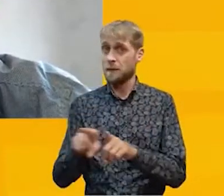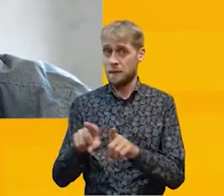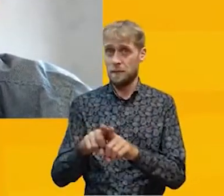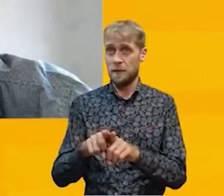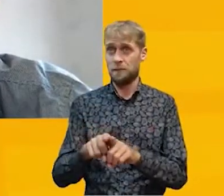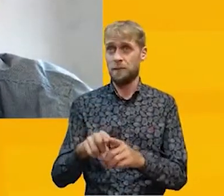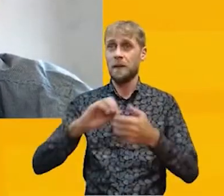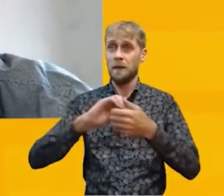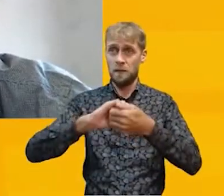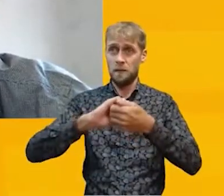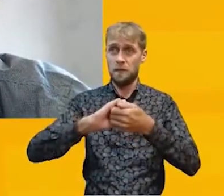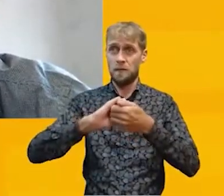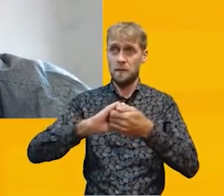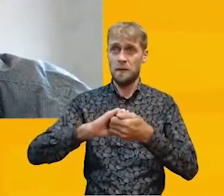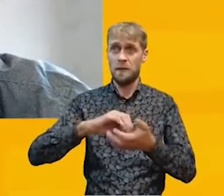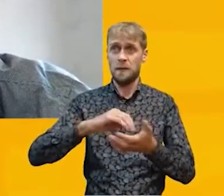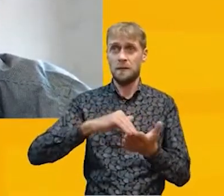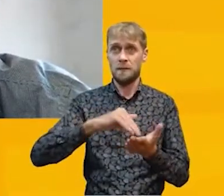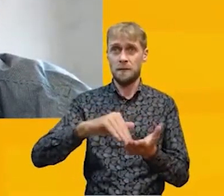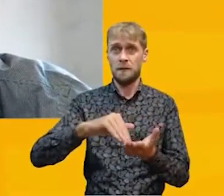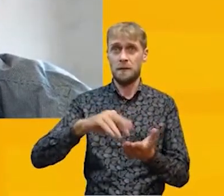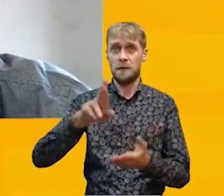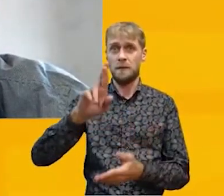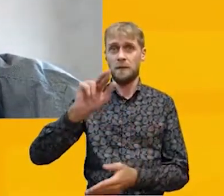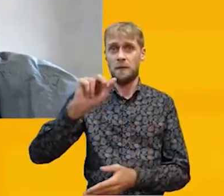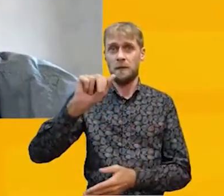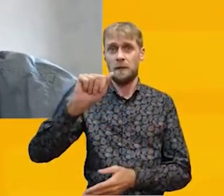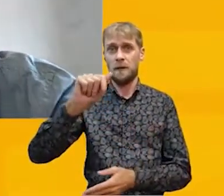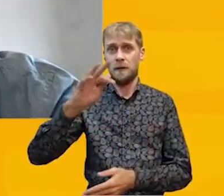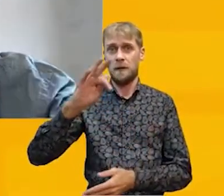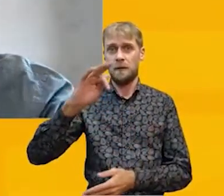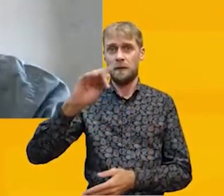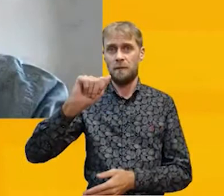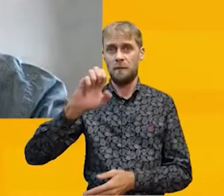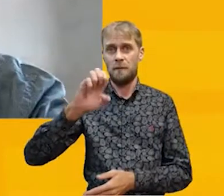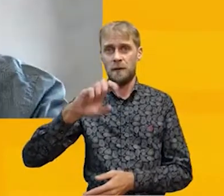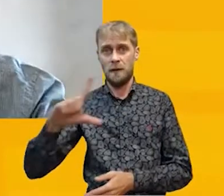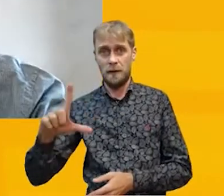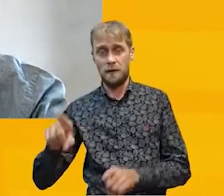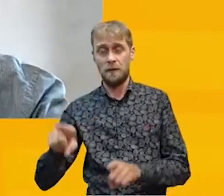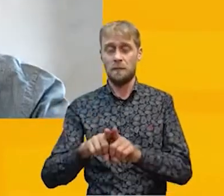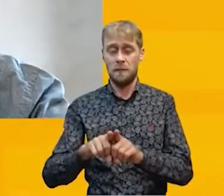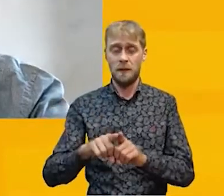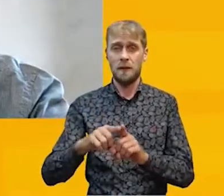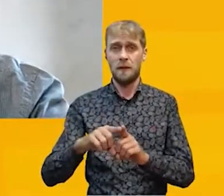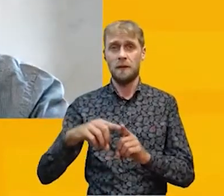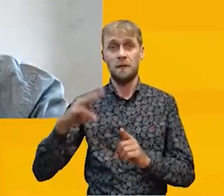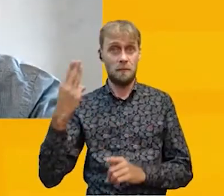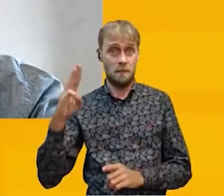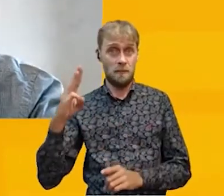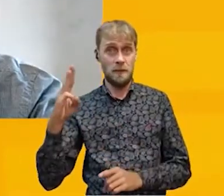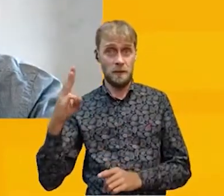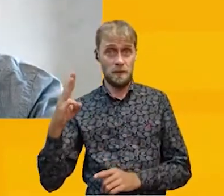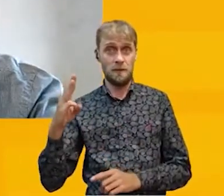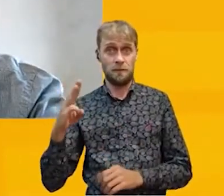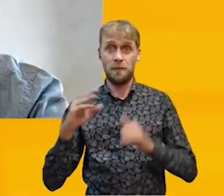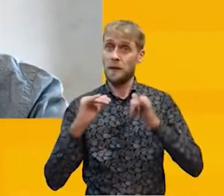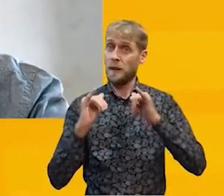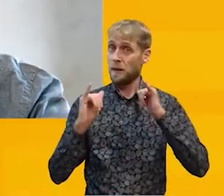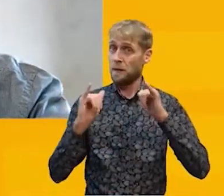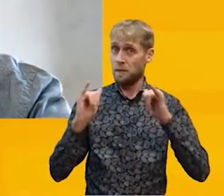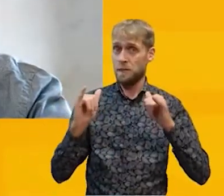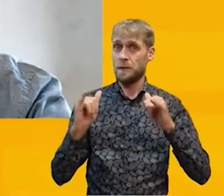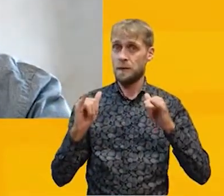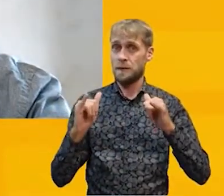deu completo apoio também nas nossas reuniões do Mato Piba, aqui no Maranhão. É importante relatar como é que se dá